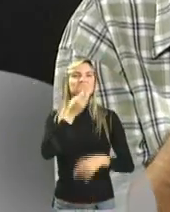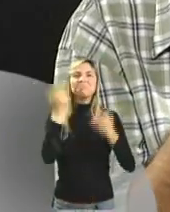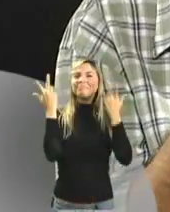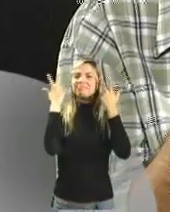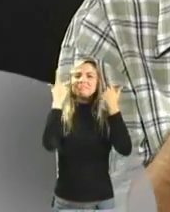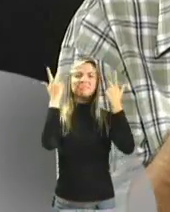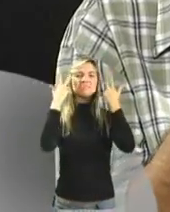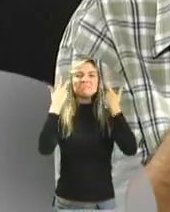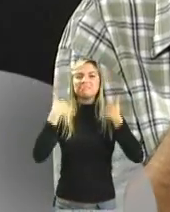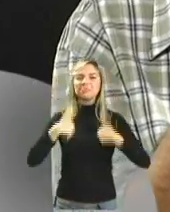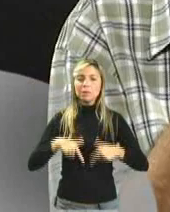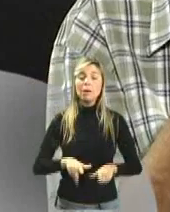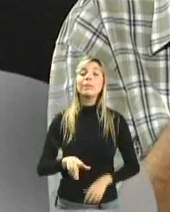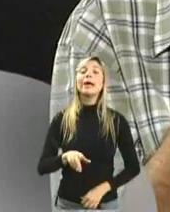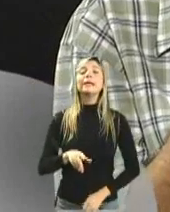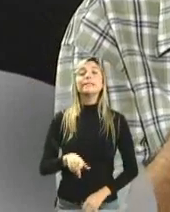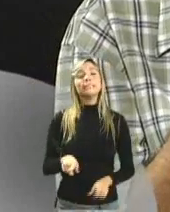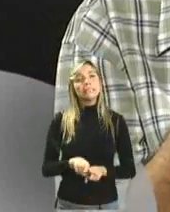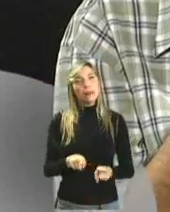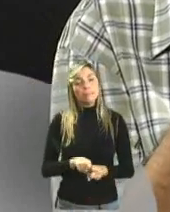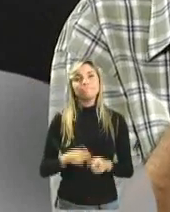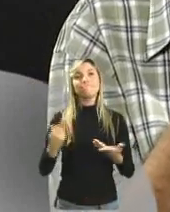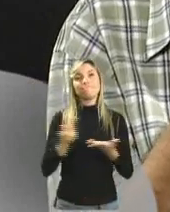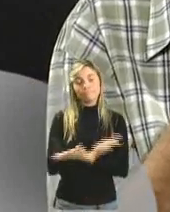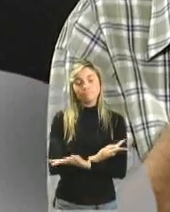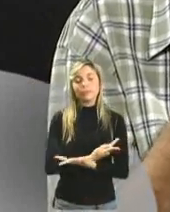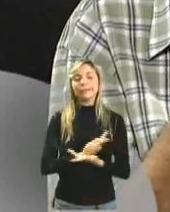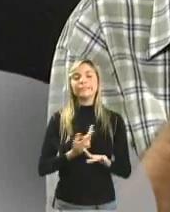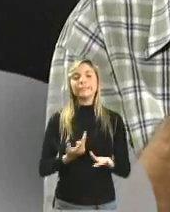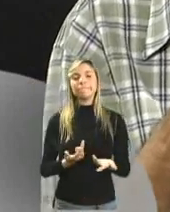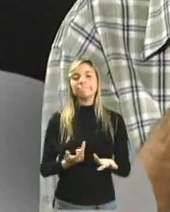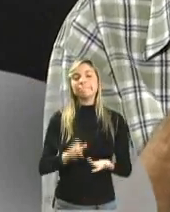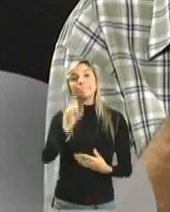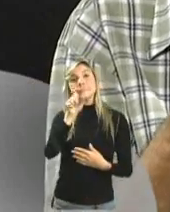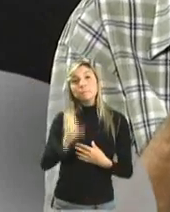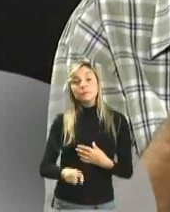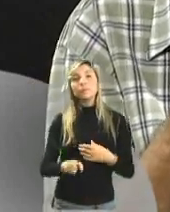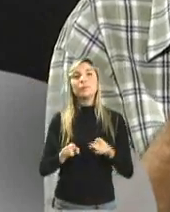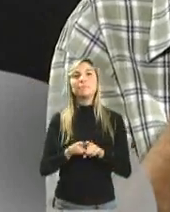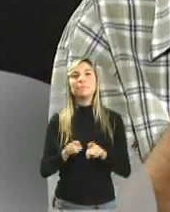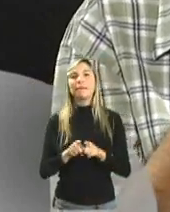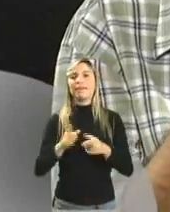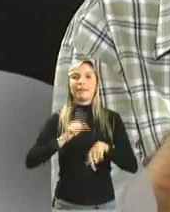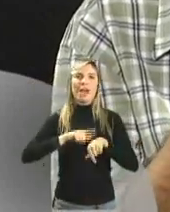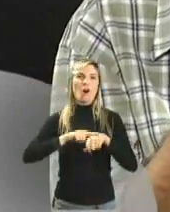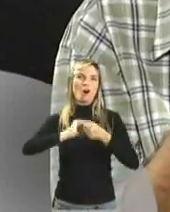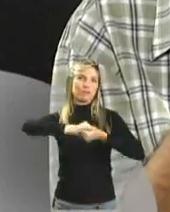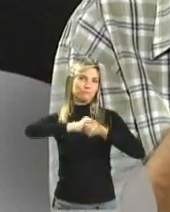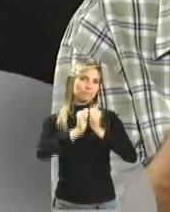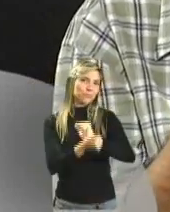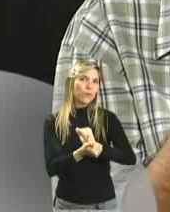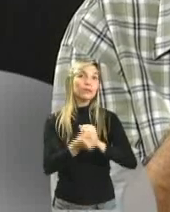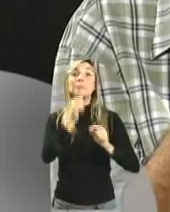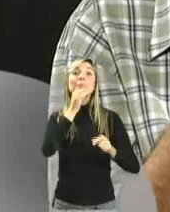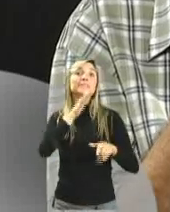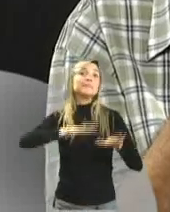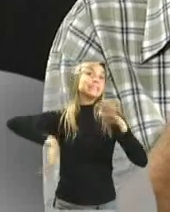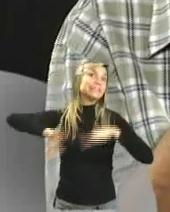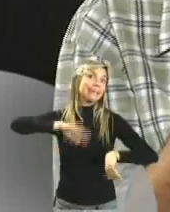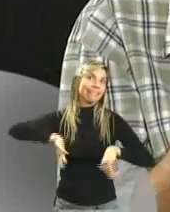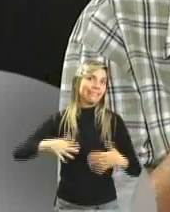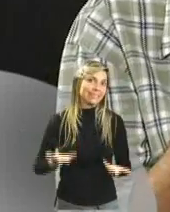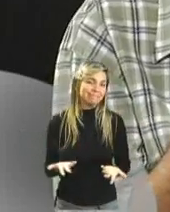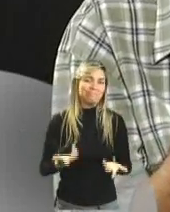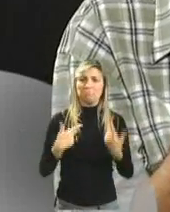mesmo para essa situação. O mesmo acontece, por exemplo, para esses pacientes para praticarem esportes do